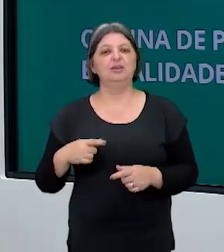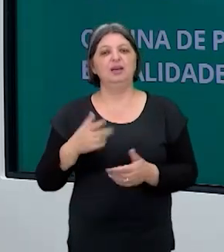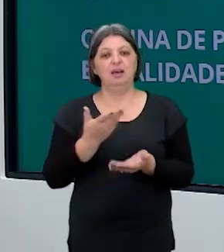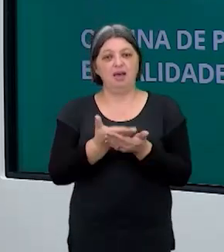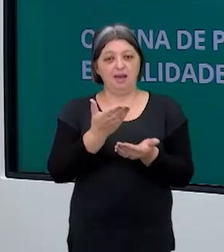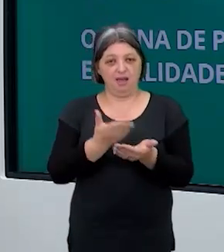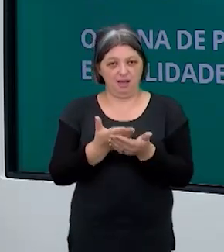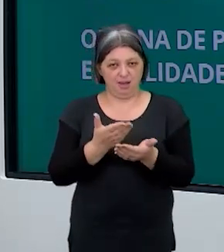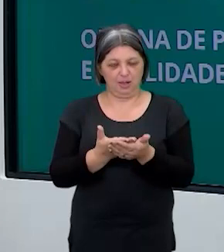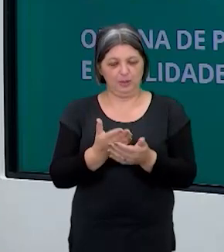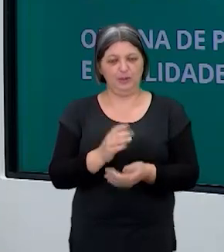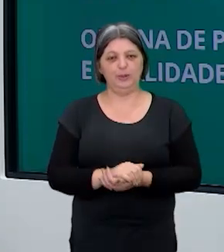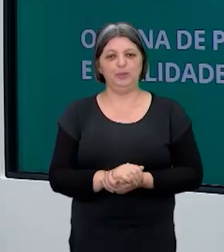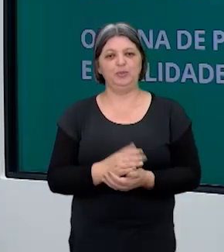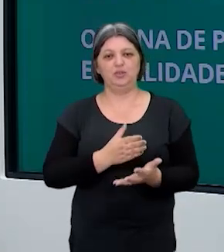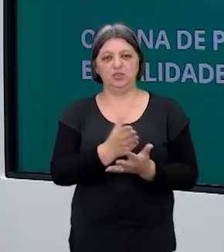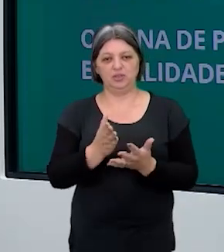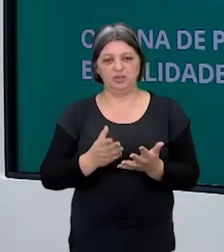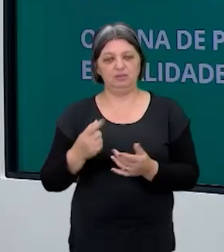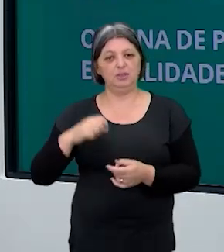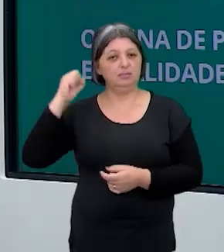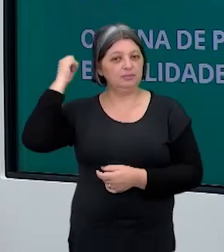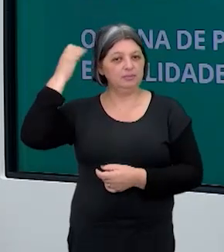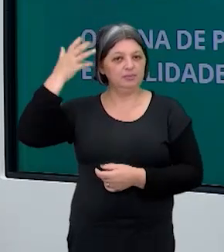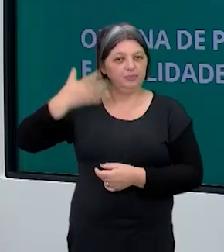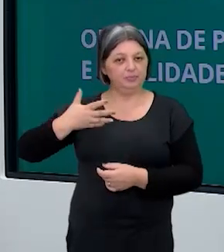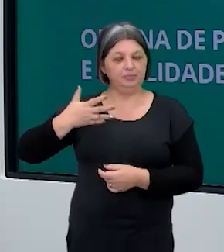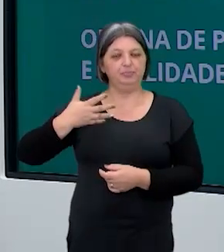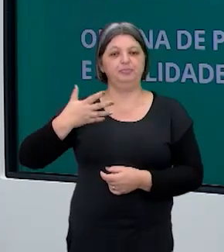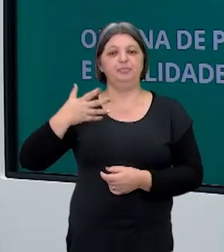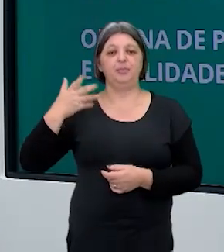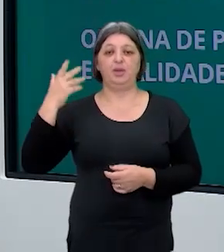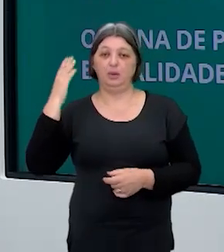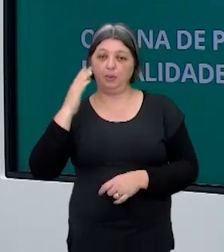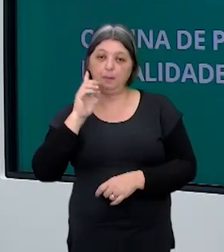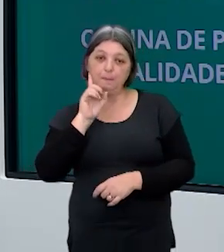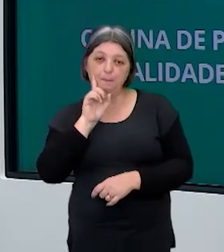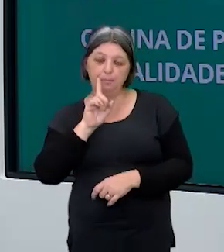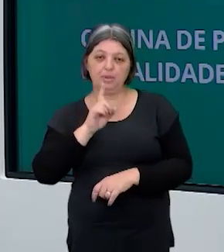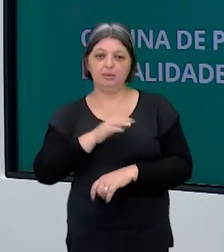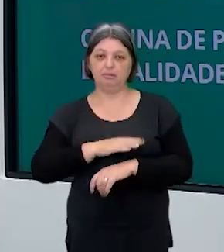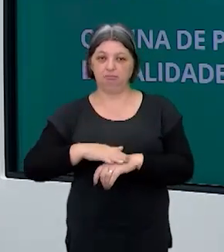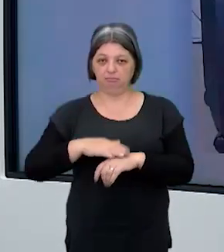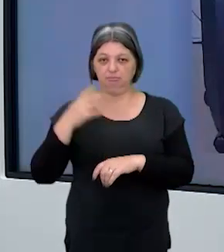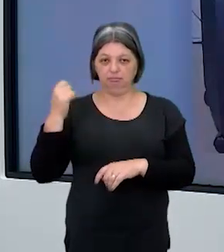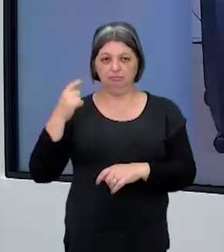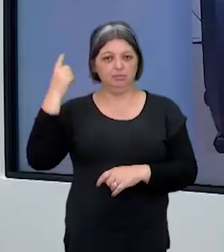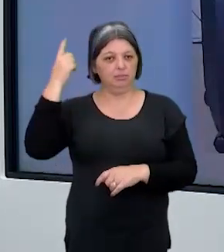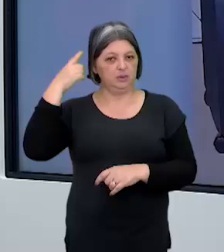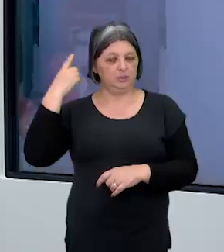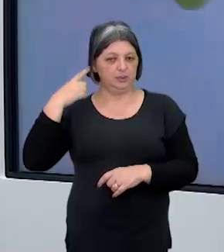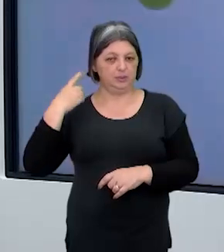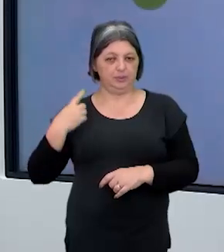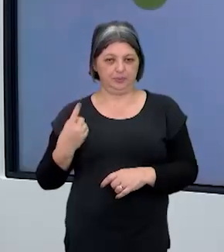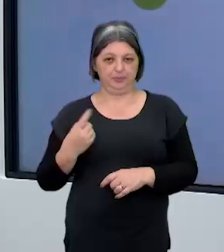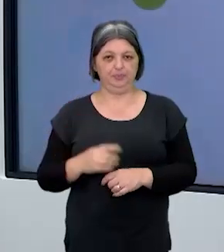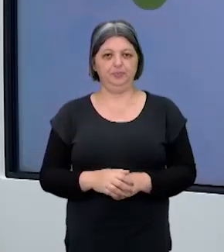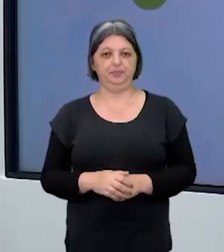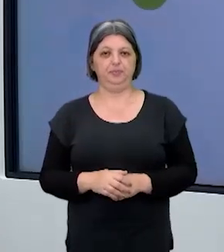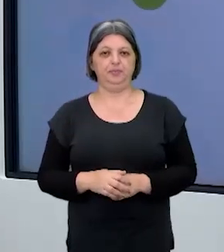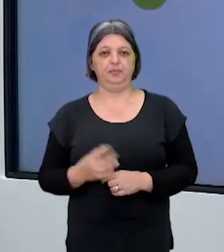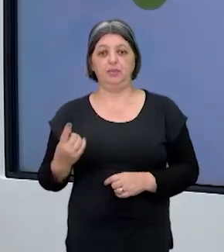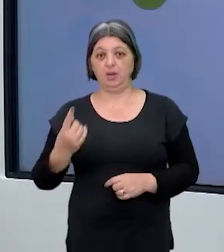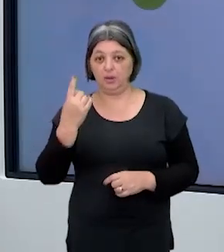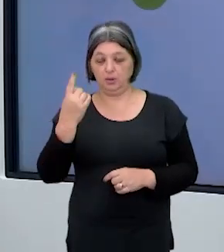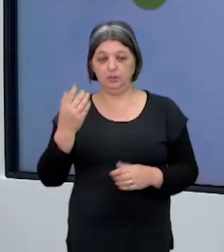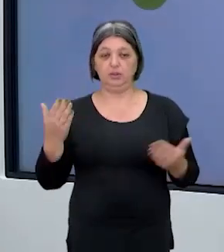itinerário. Vou fazer a minha autodescrição para vocês. Então, eu sou branca, alta, cabelos cacheados na altura dos ombros. Hoje